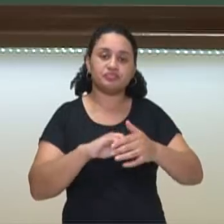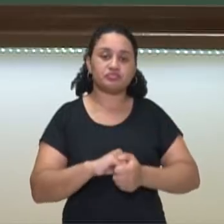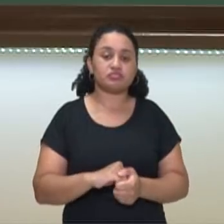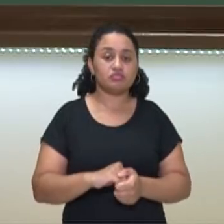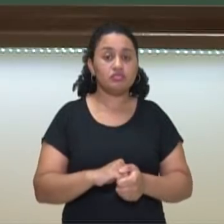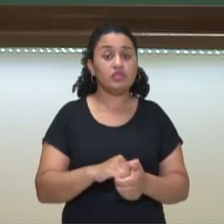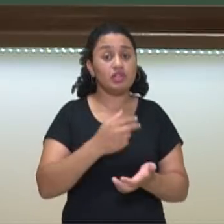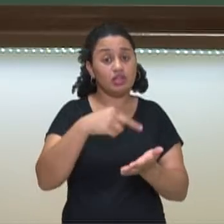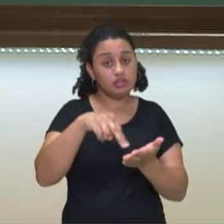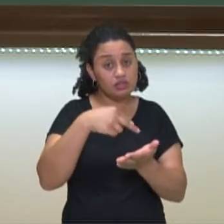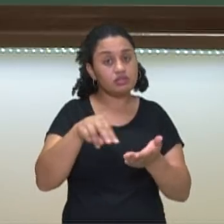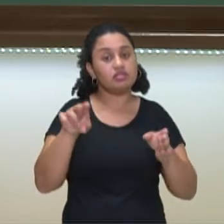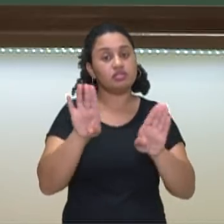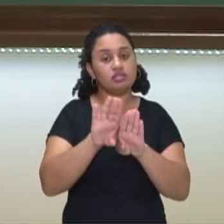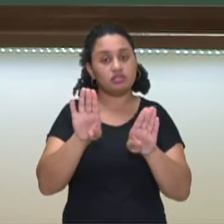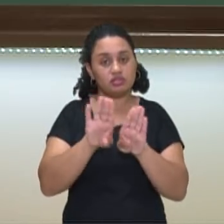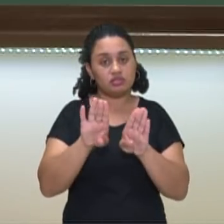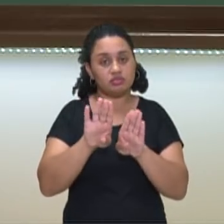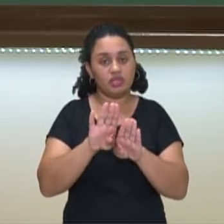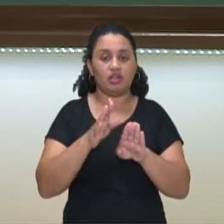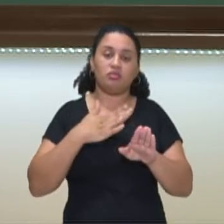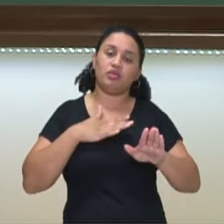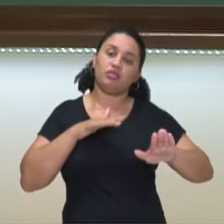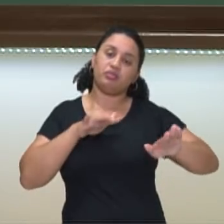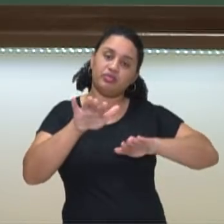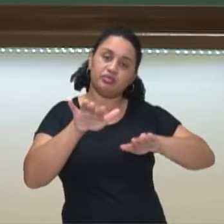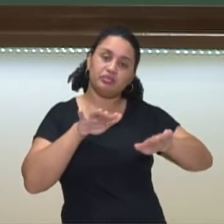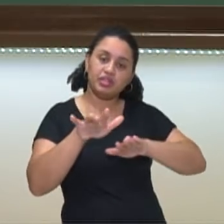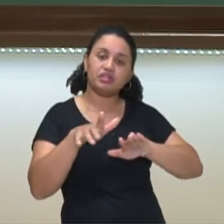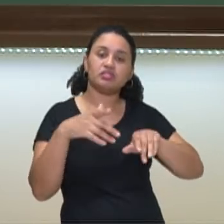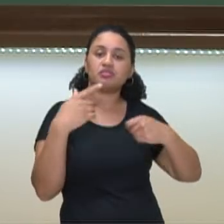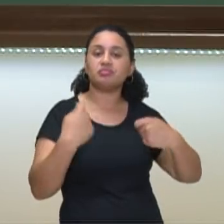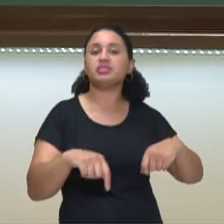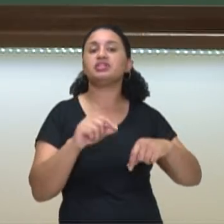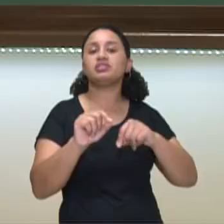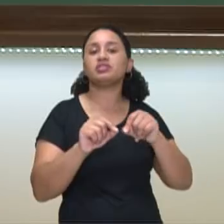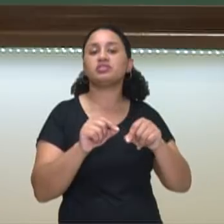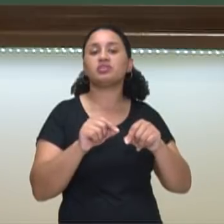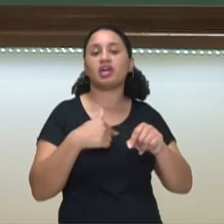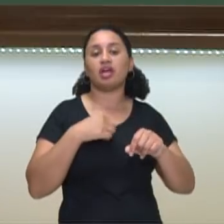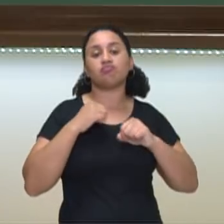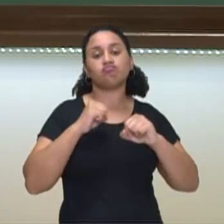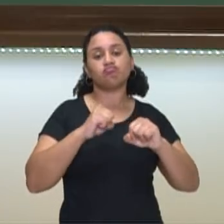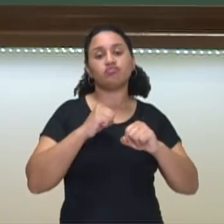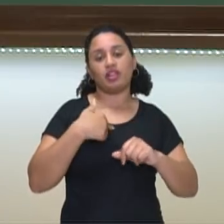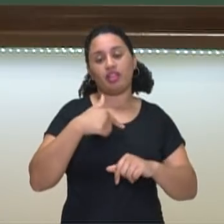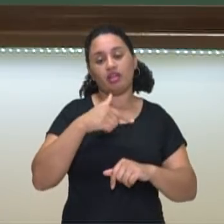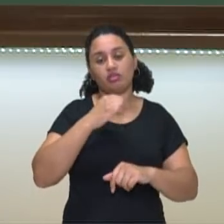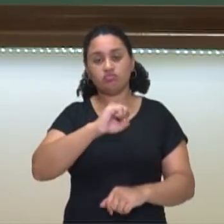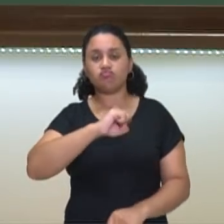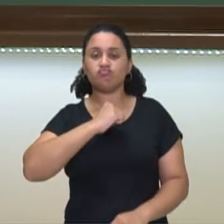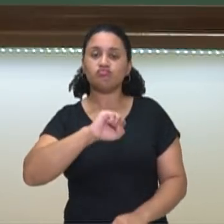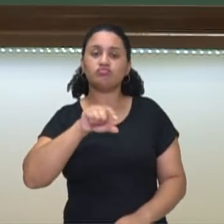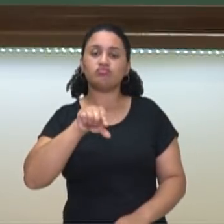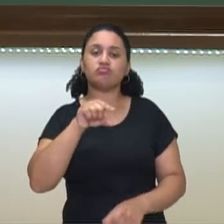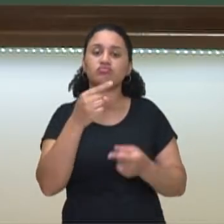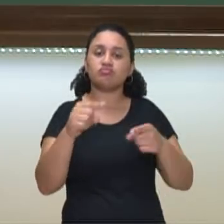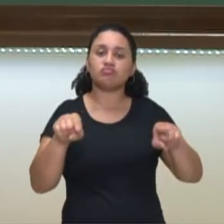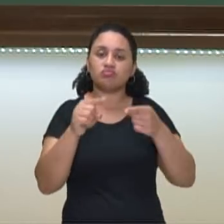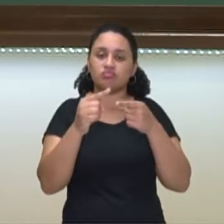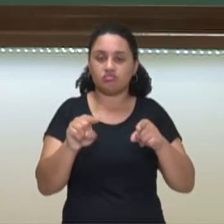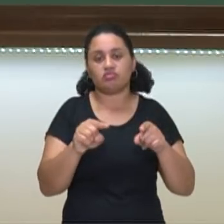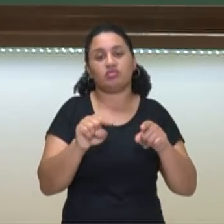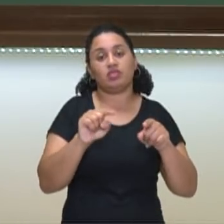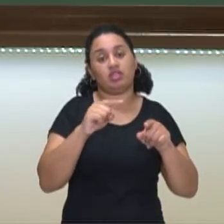dança é a mesma coisa. O meu movimento tem que estar no ritmo da música, ocupando o